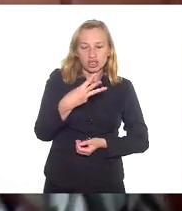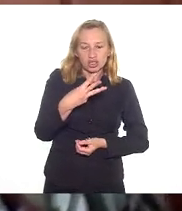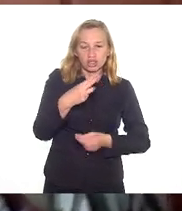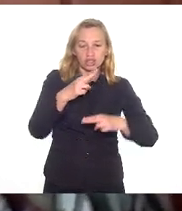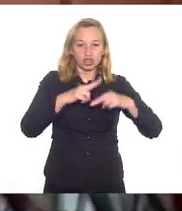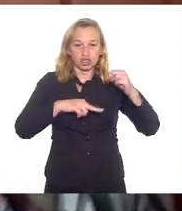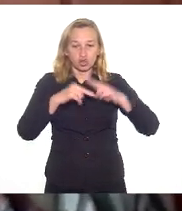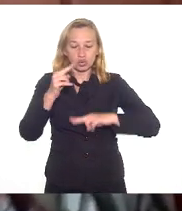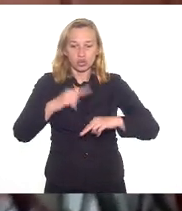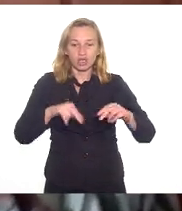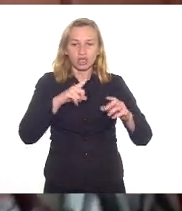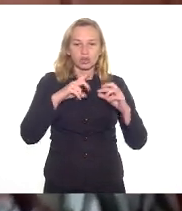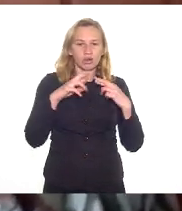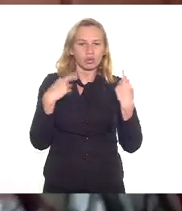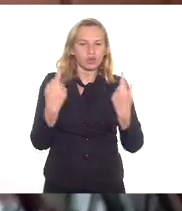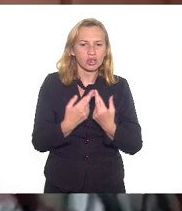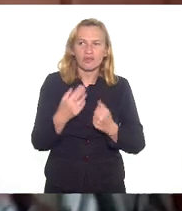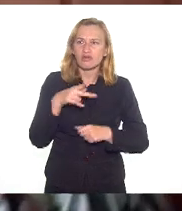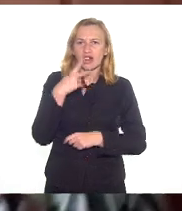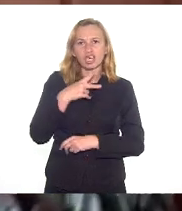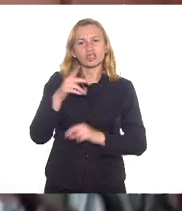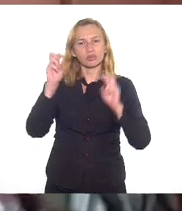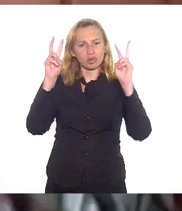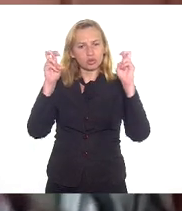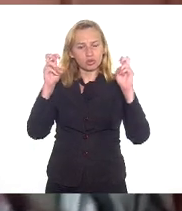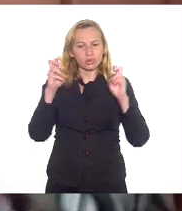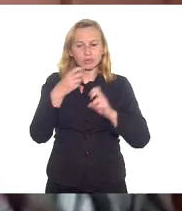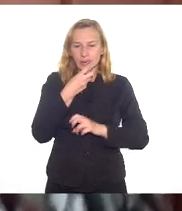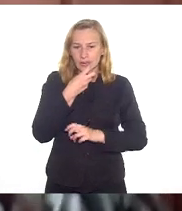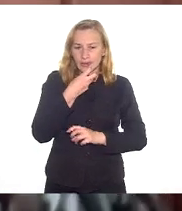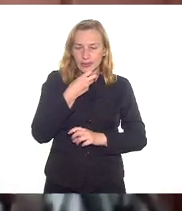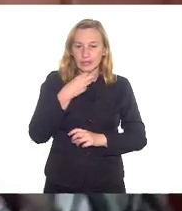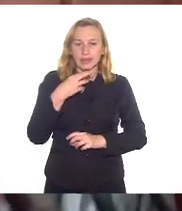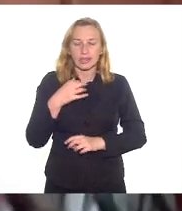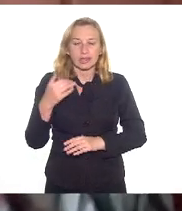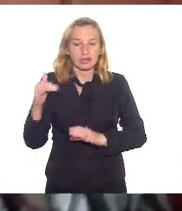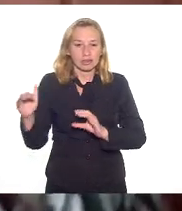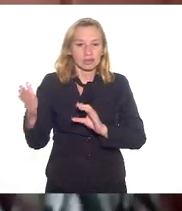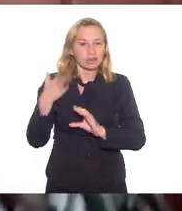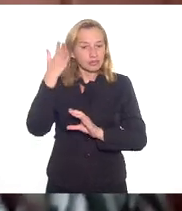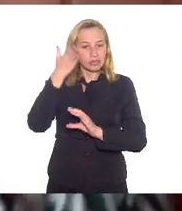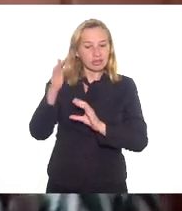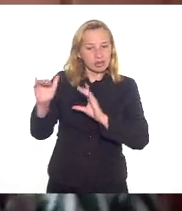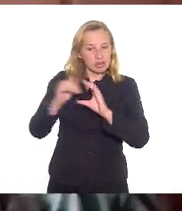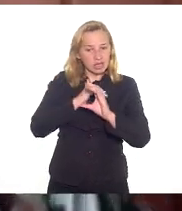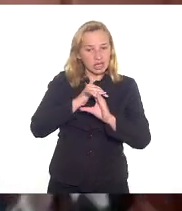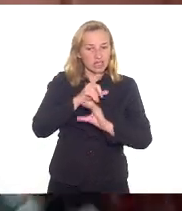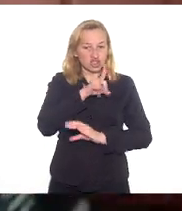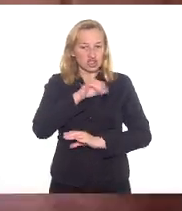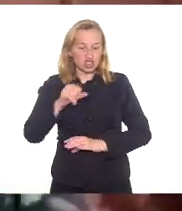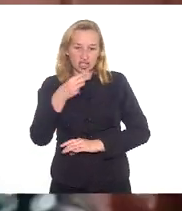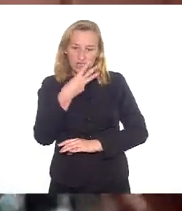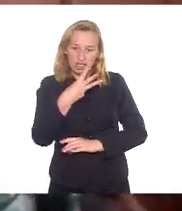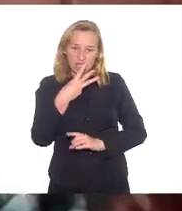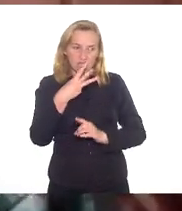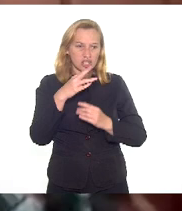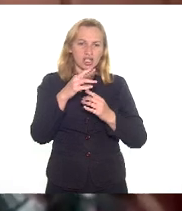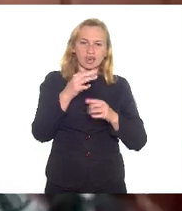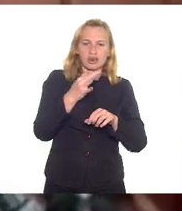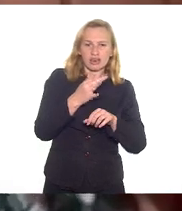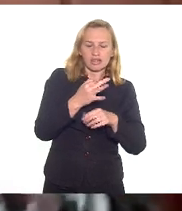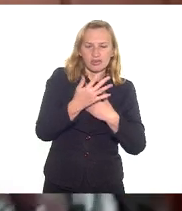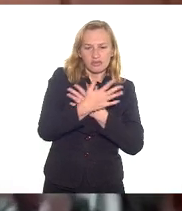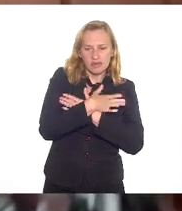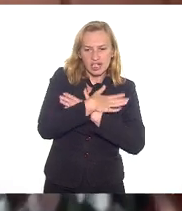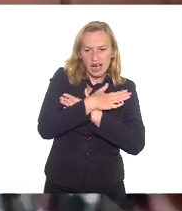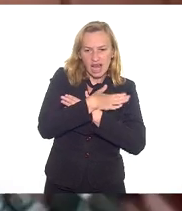numa audiência, inclusive, falando sobre isso, porque eu recebi a mensagem de que dia 3 seria feriado. Aí eu queria saber como é que